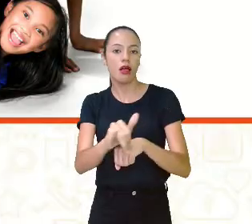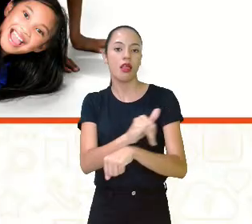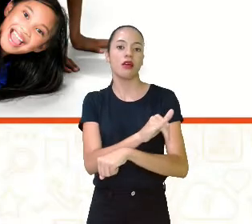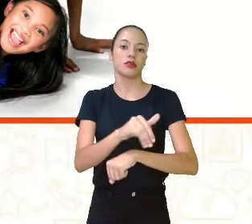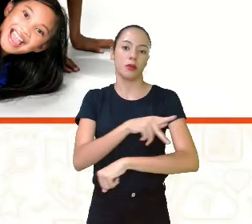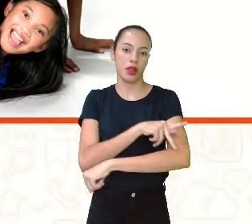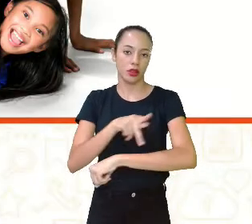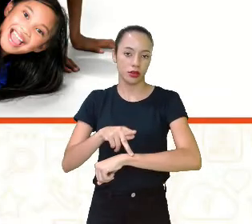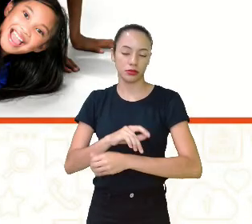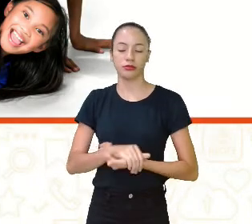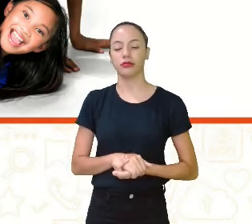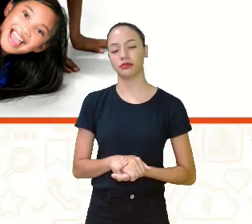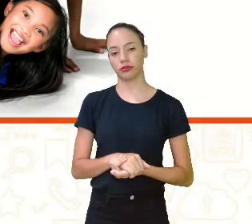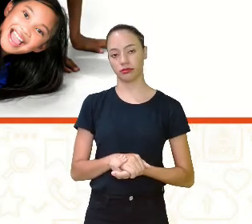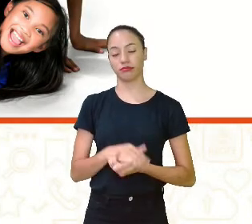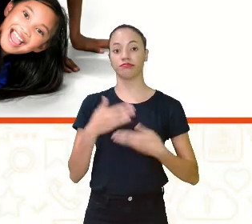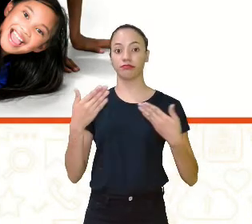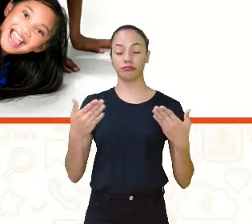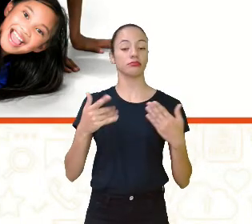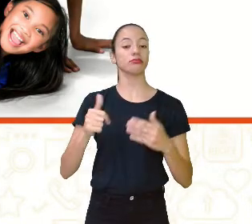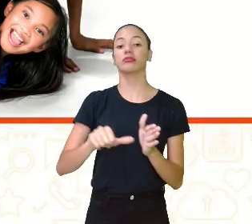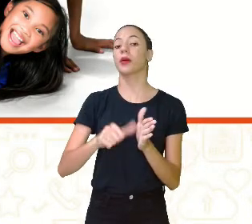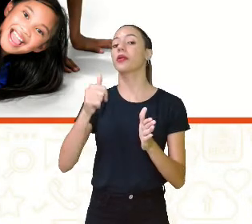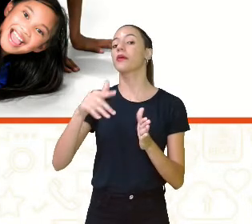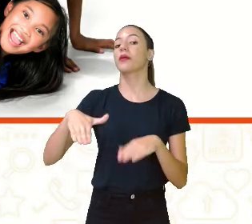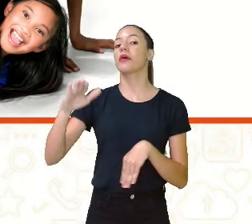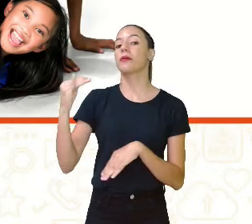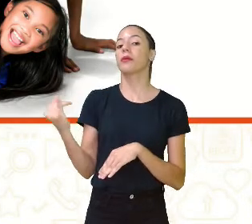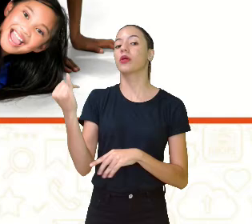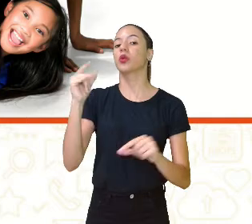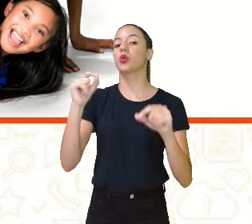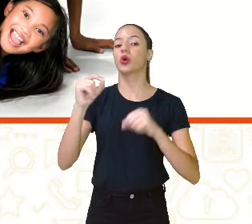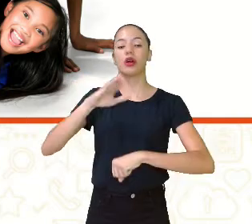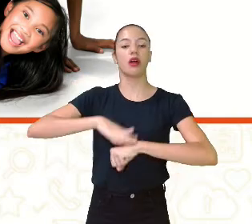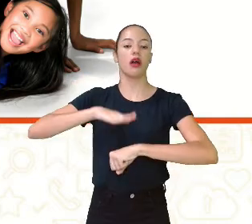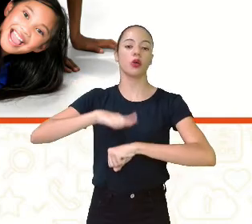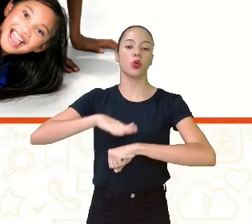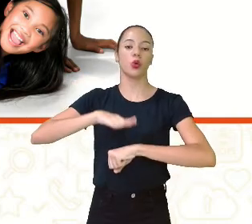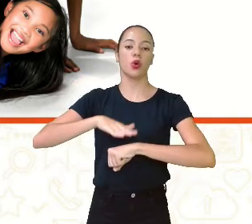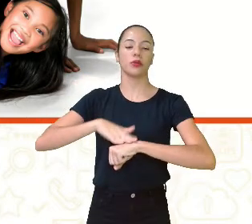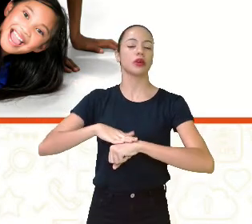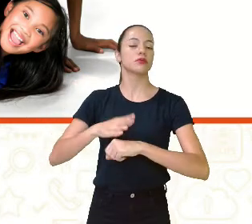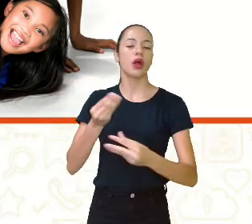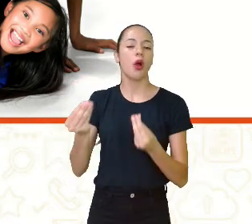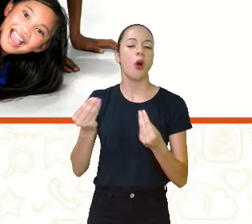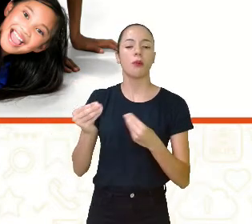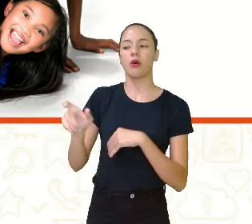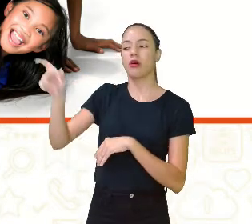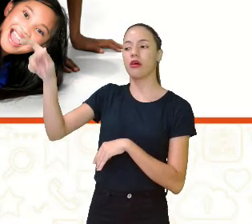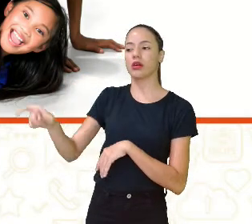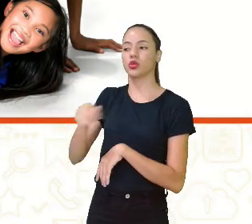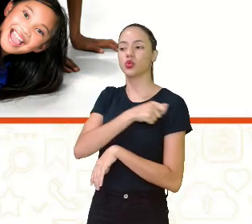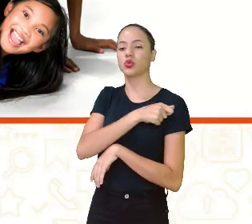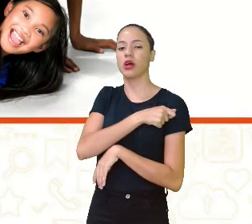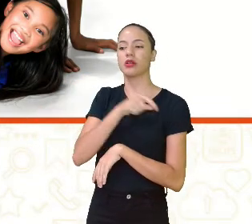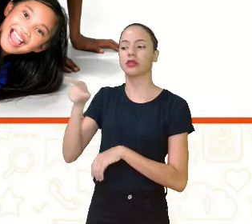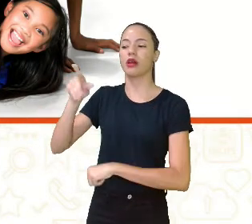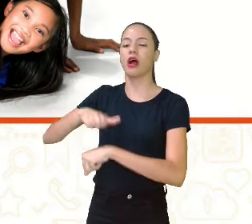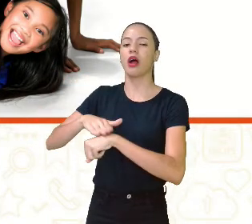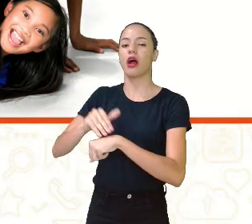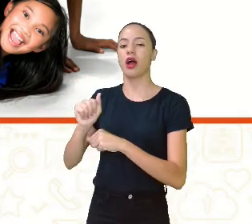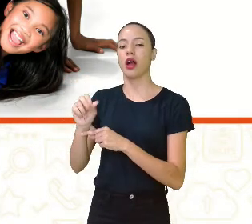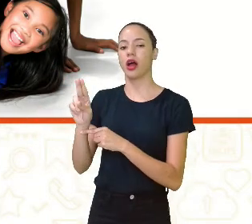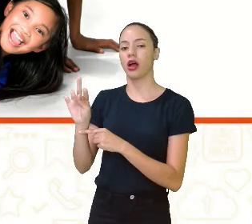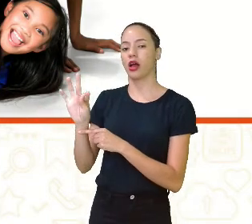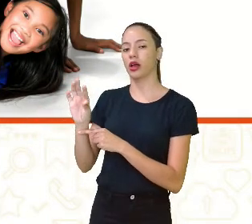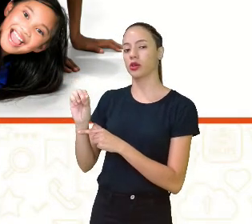Primeiro, precisamos considerar a autonomia. Como é que eu quero que esse meu estudante tenha autonomia? O que é que a